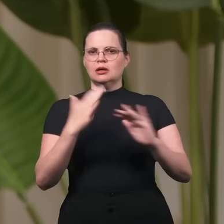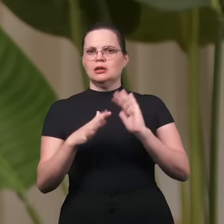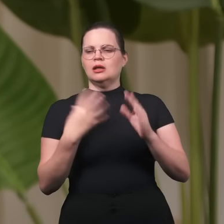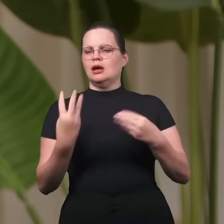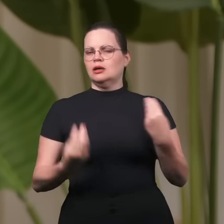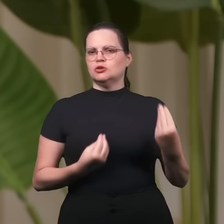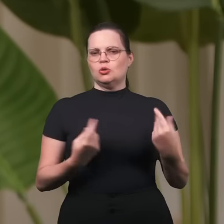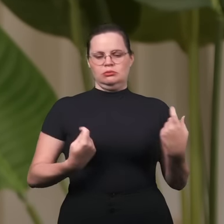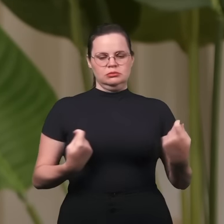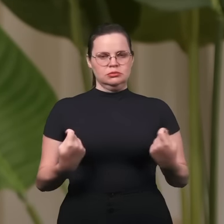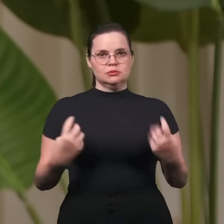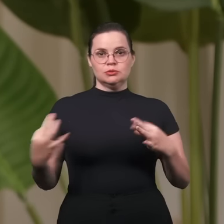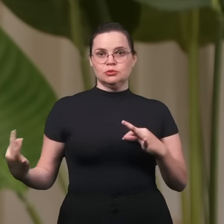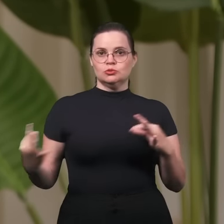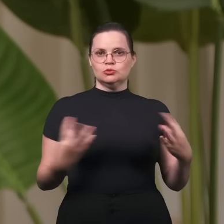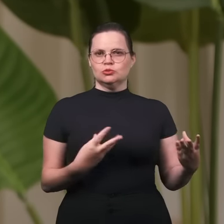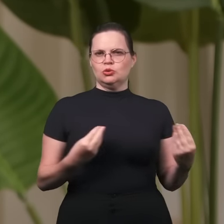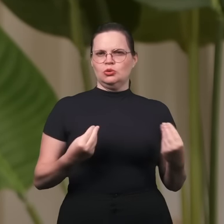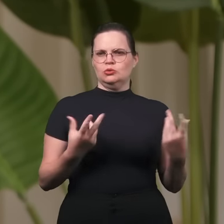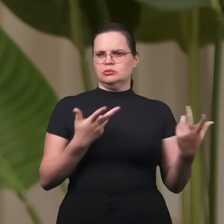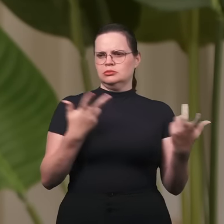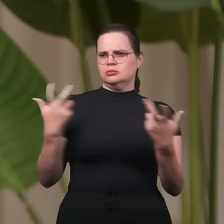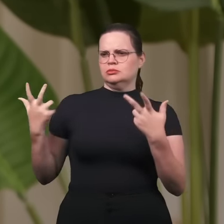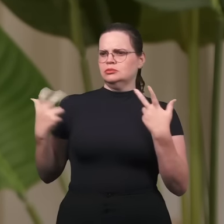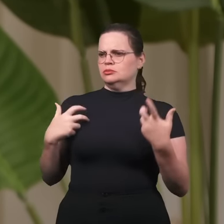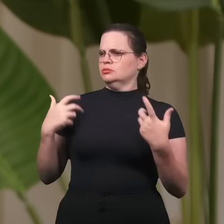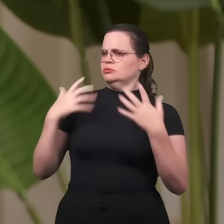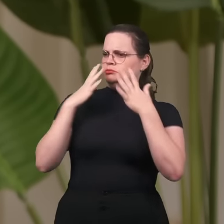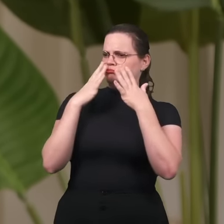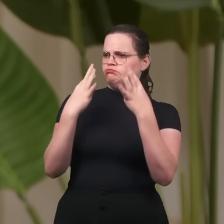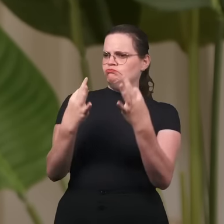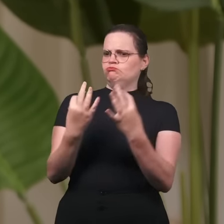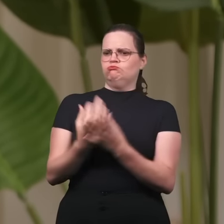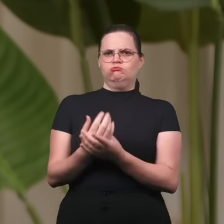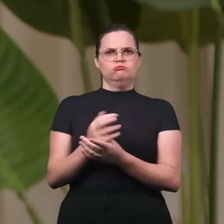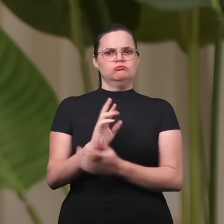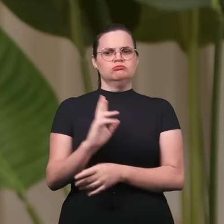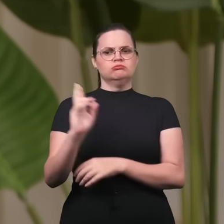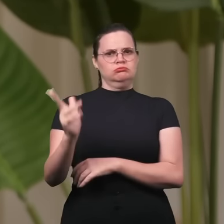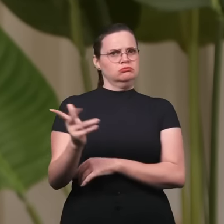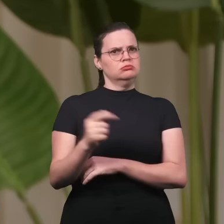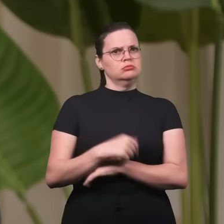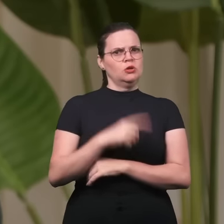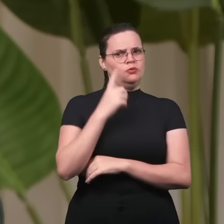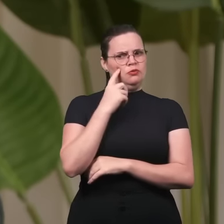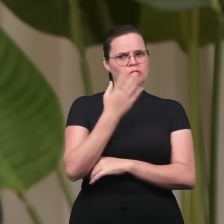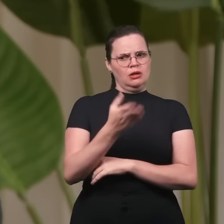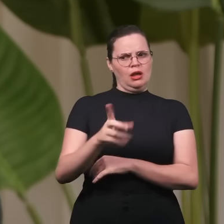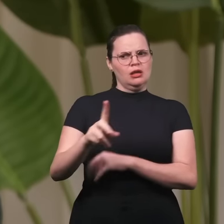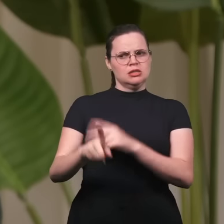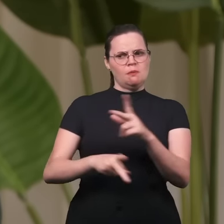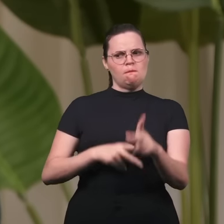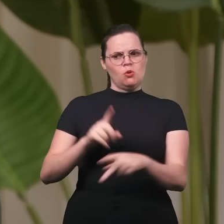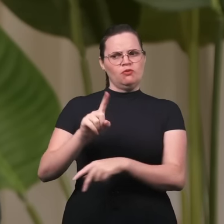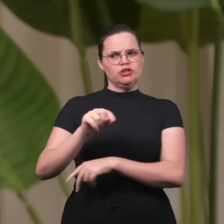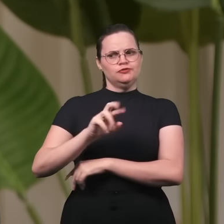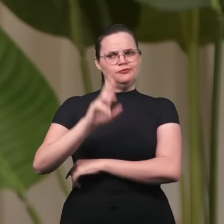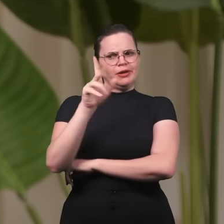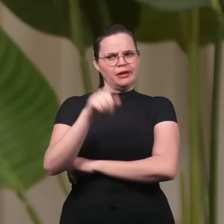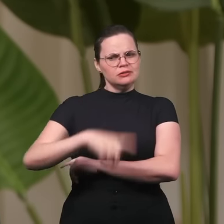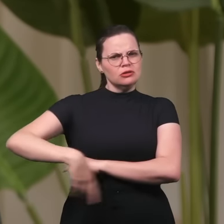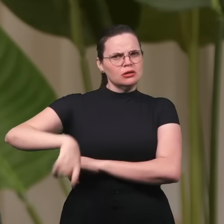disciplina, aquilo tudo chamou atenção, pastor Emerson. É como se dissesse assim, olha, esse povo é diferente.